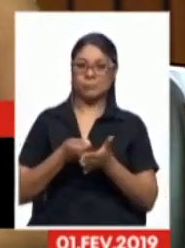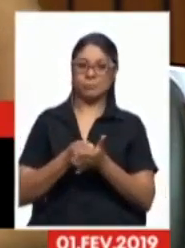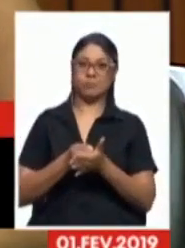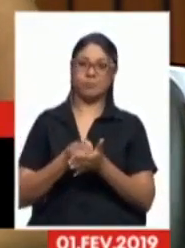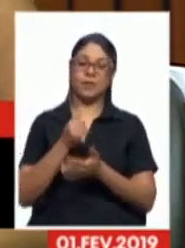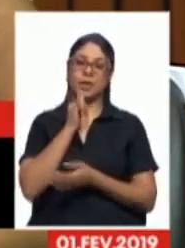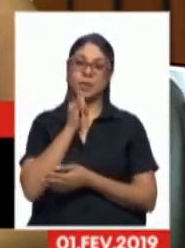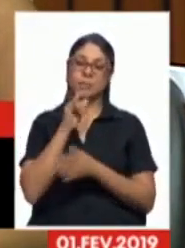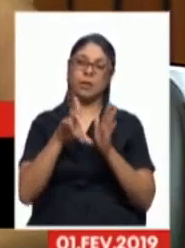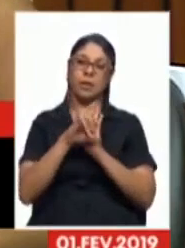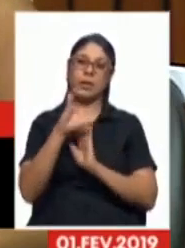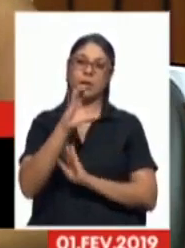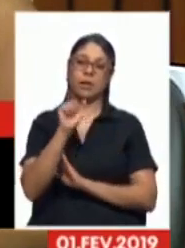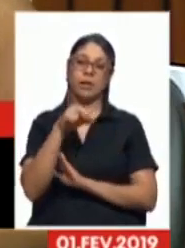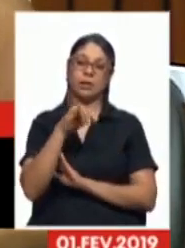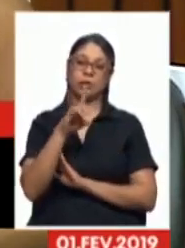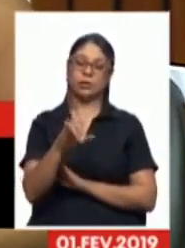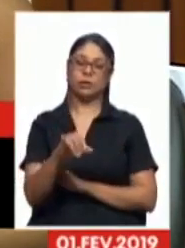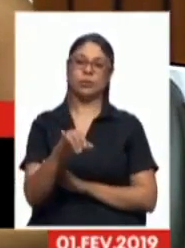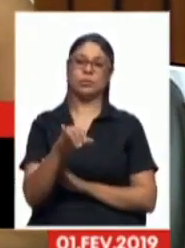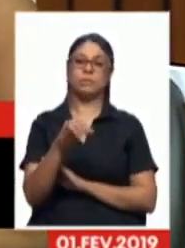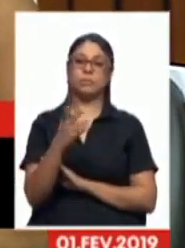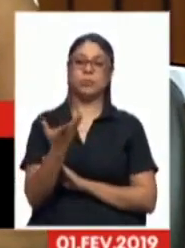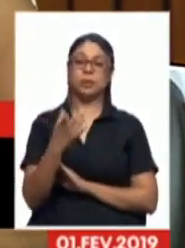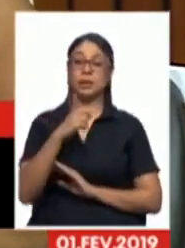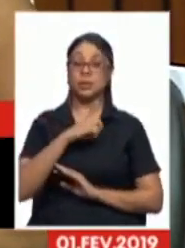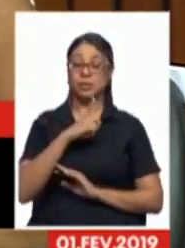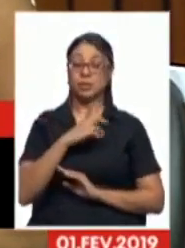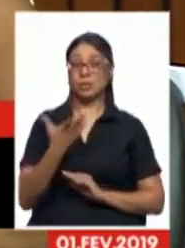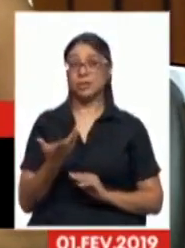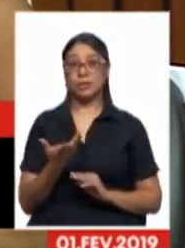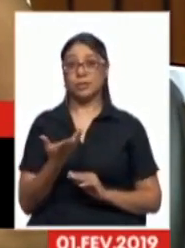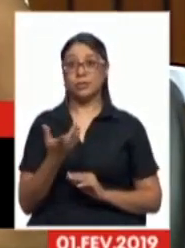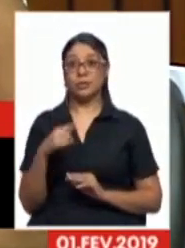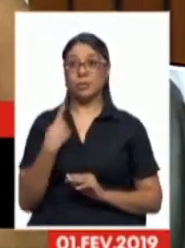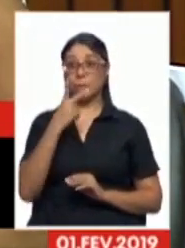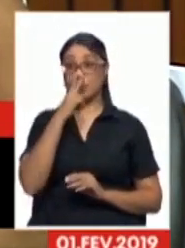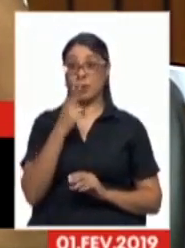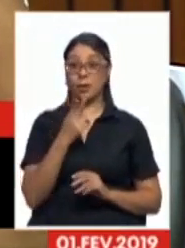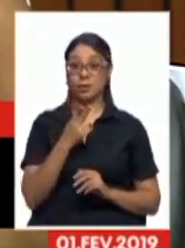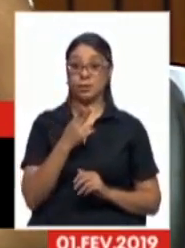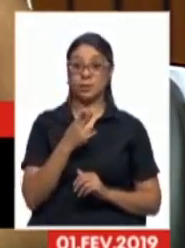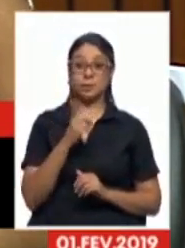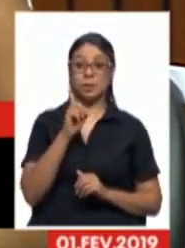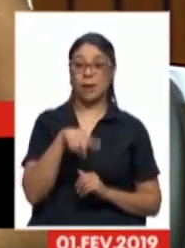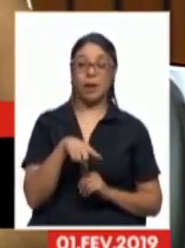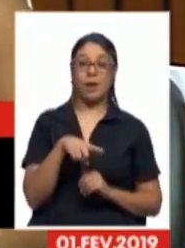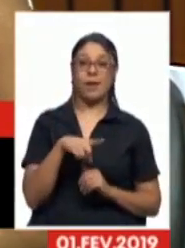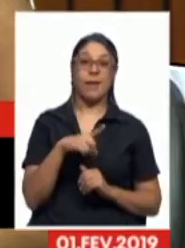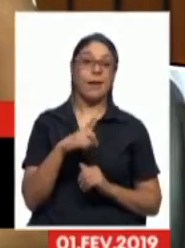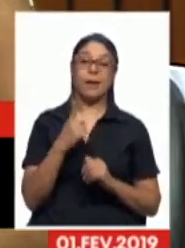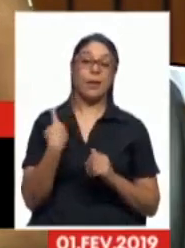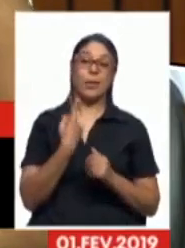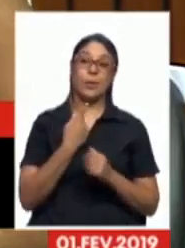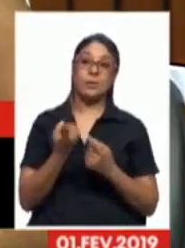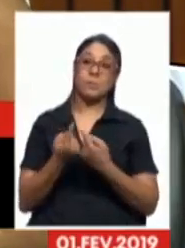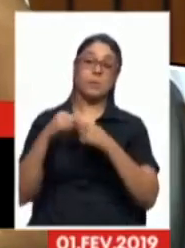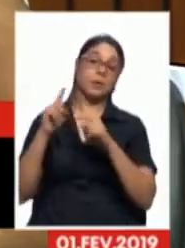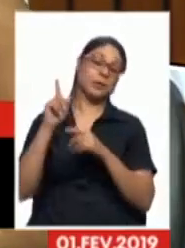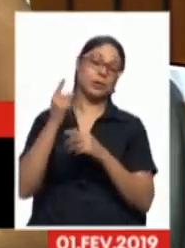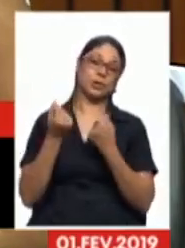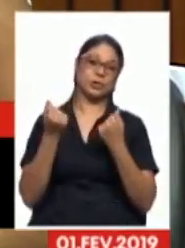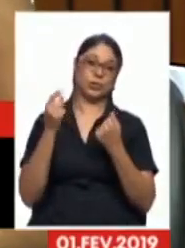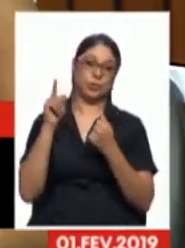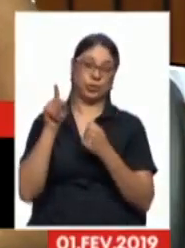Candir, que nos coloca numa posição, inclusive, de credor e não de devedor do governo federal. Somente a